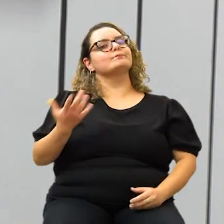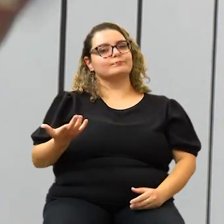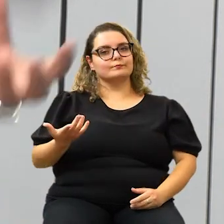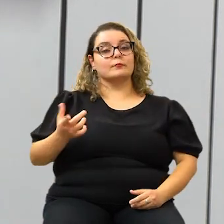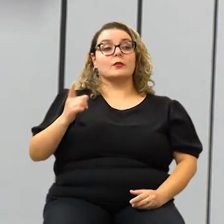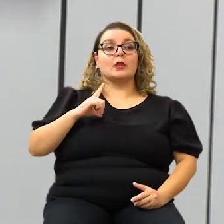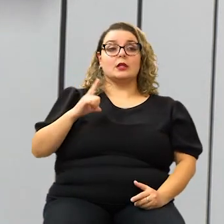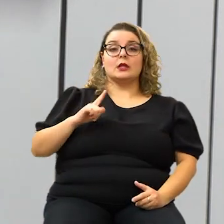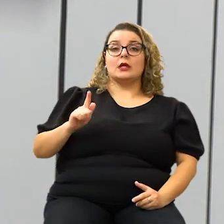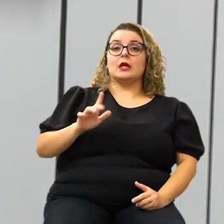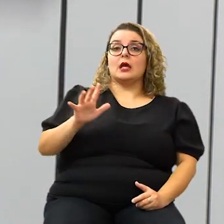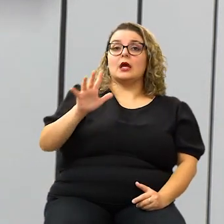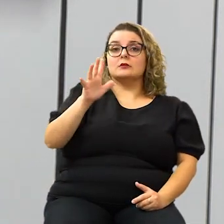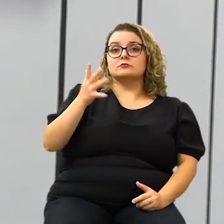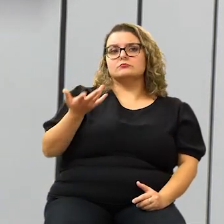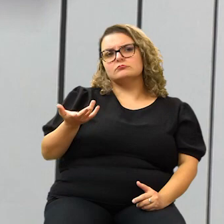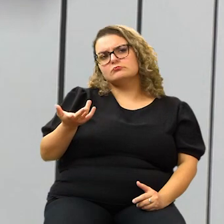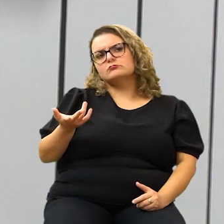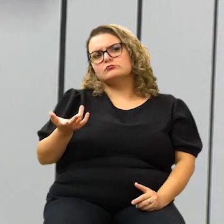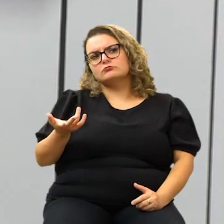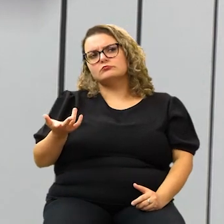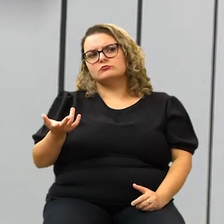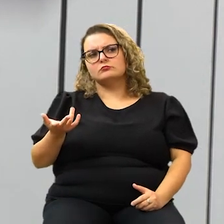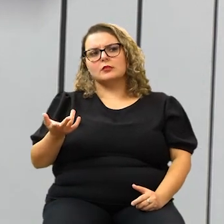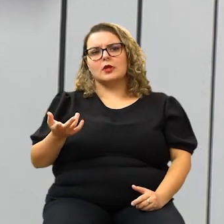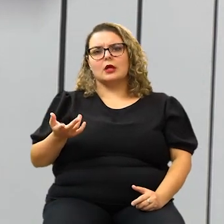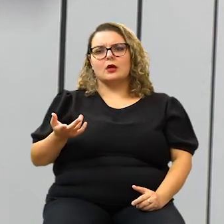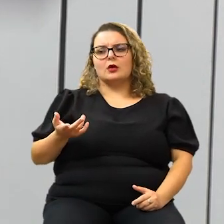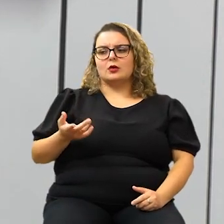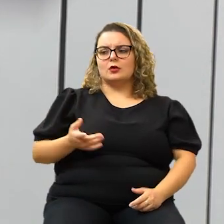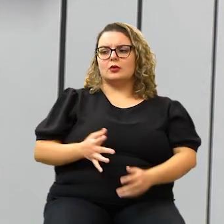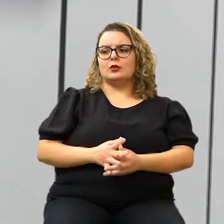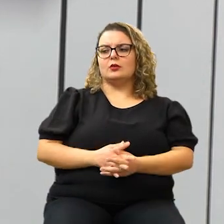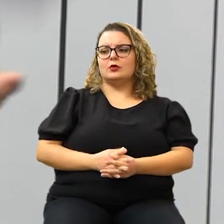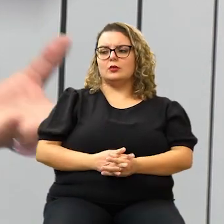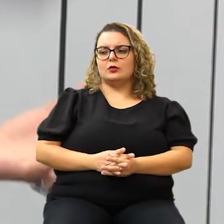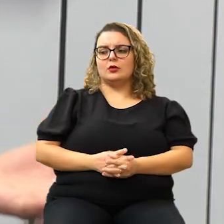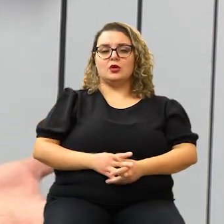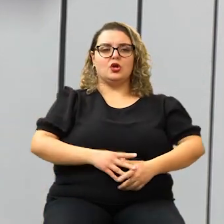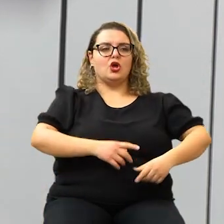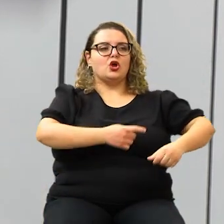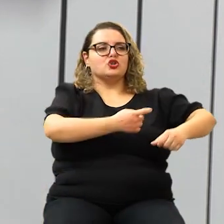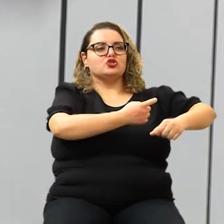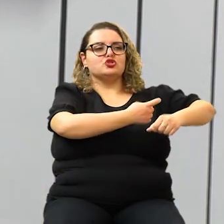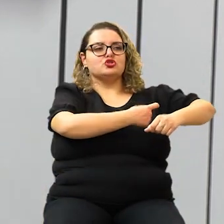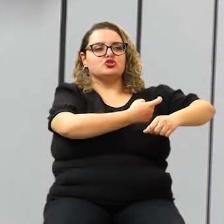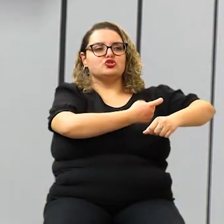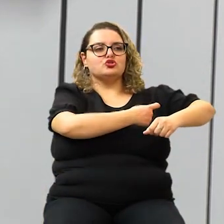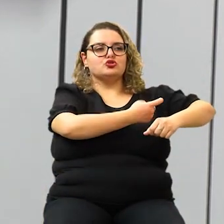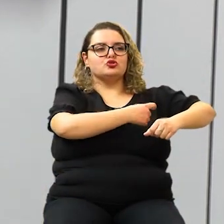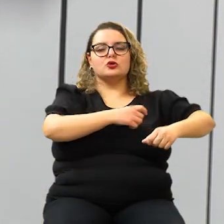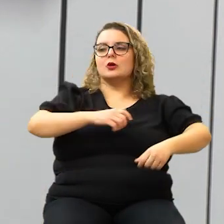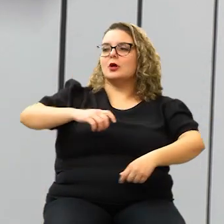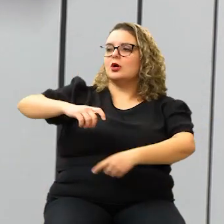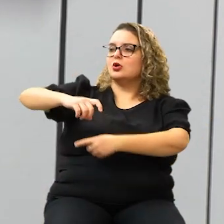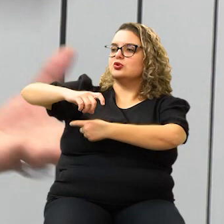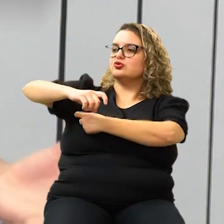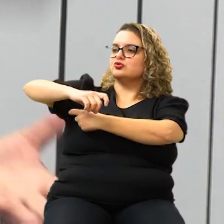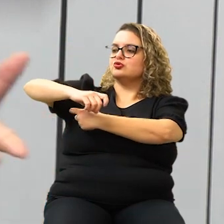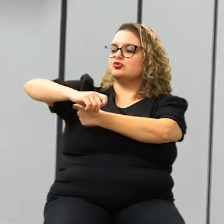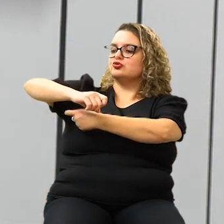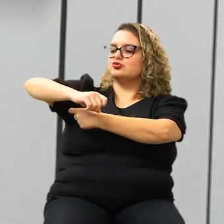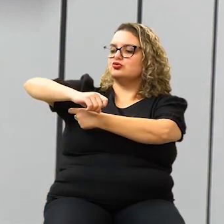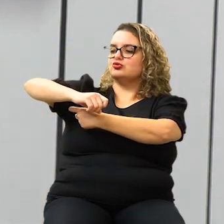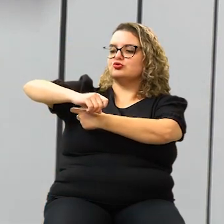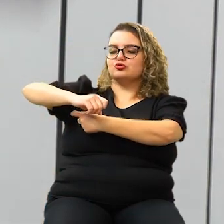tem gases, É verdade até que aquele spray, né, antitranspirante, ele tem um impacto na